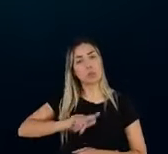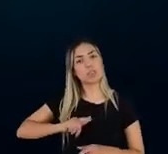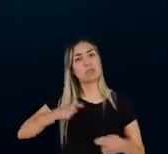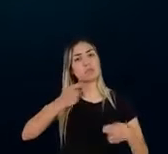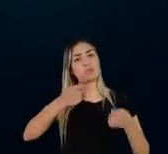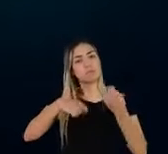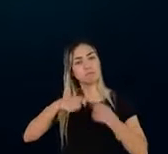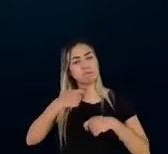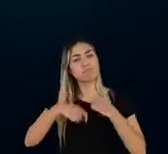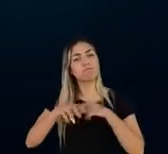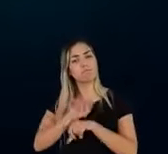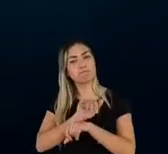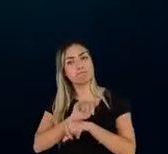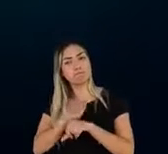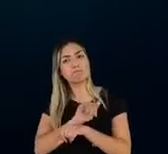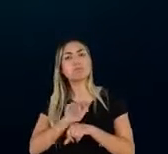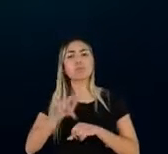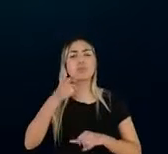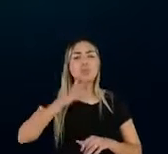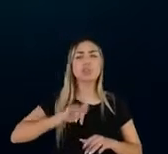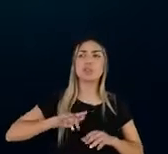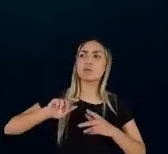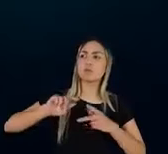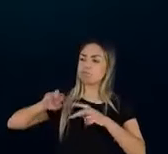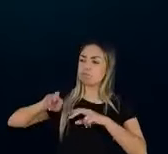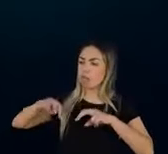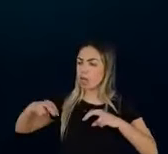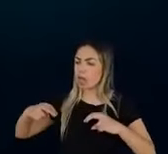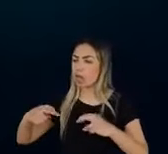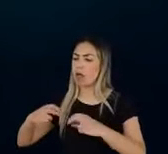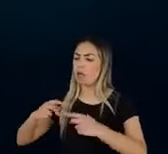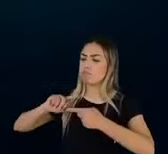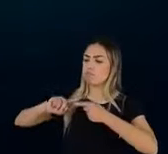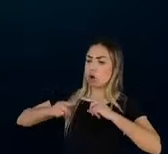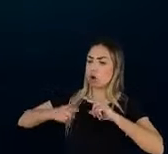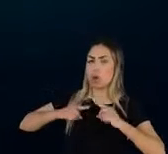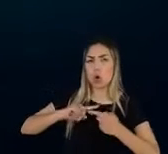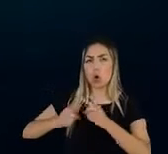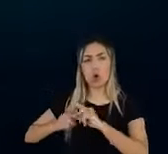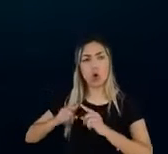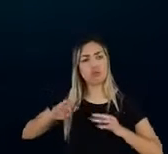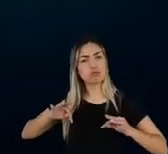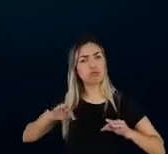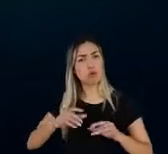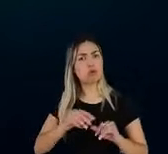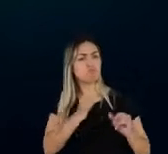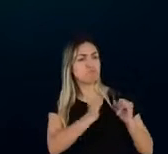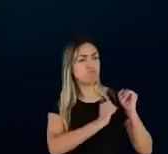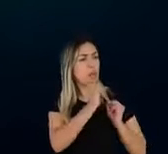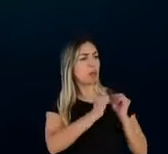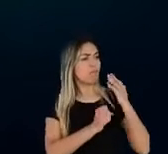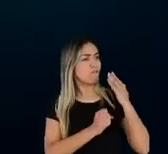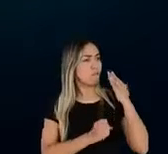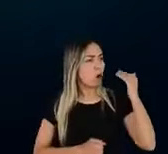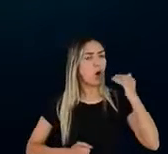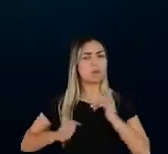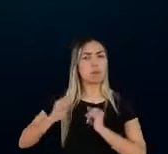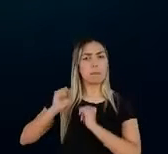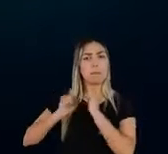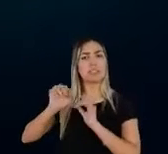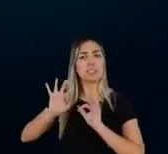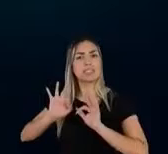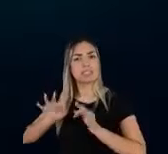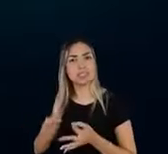tem muito mérito Mas eles conseguiram assustar todo mundo a indústria os grandes Os Pequenos né e conseguiram a Linhares com que o cliente precisava